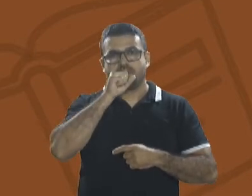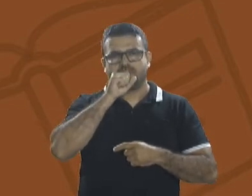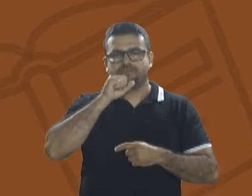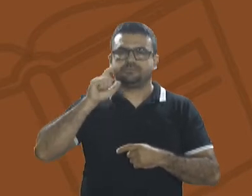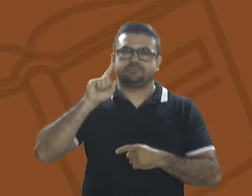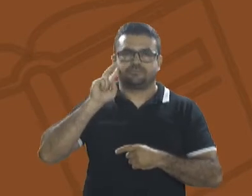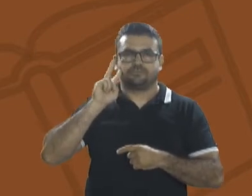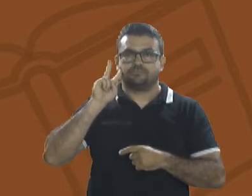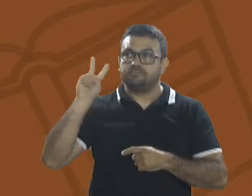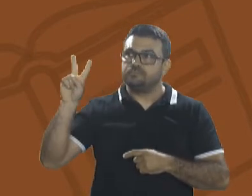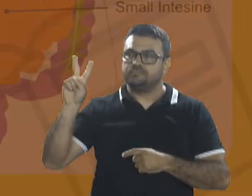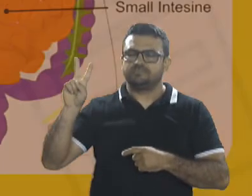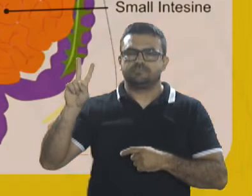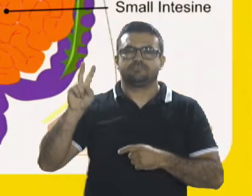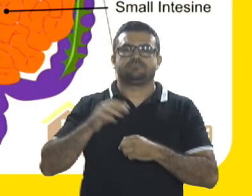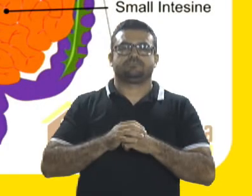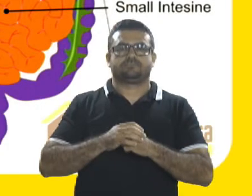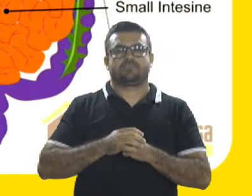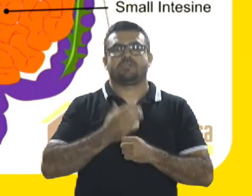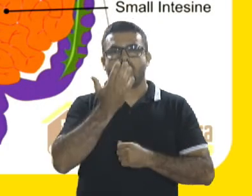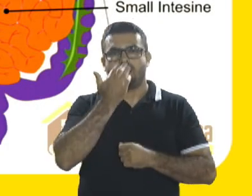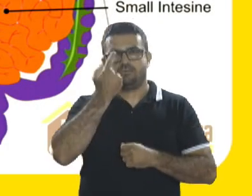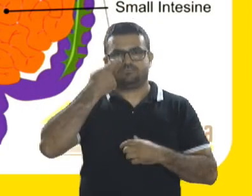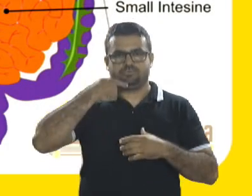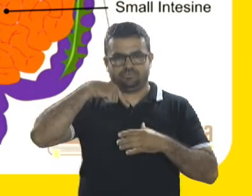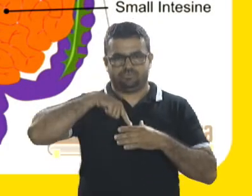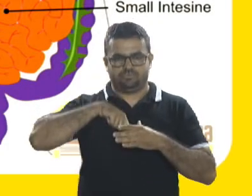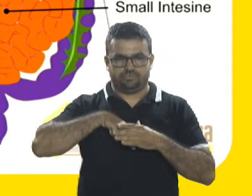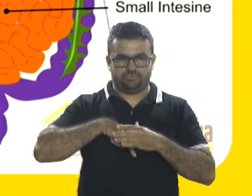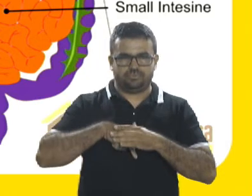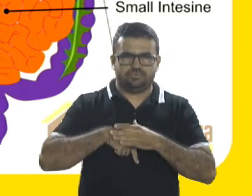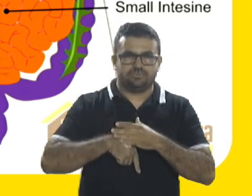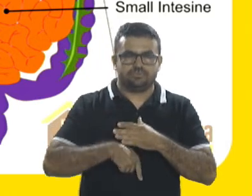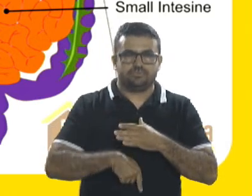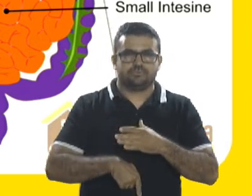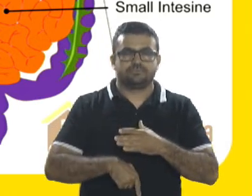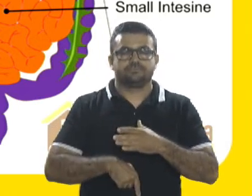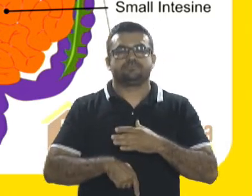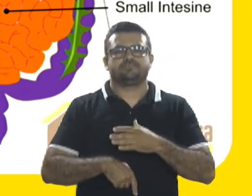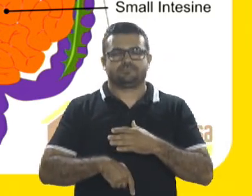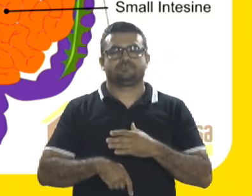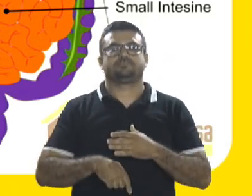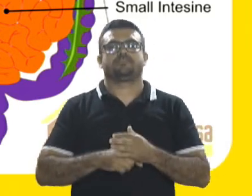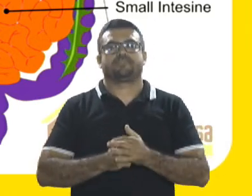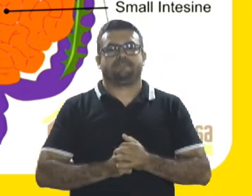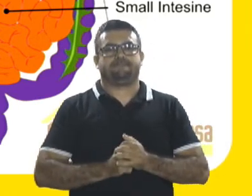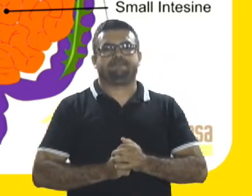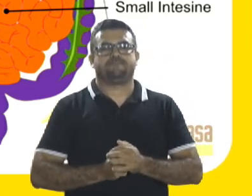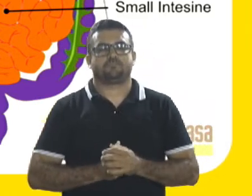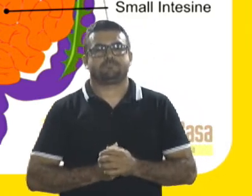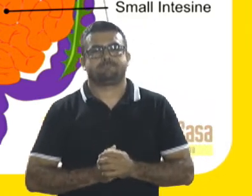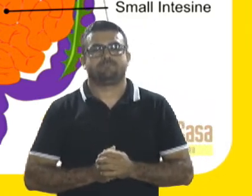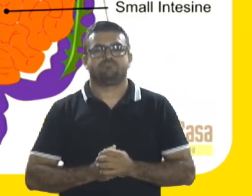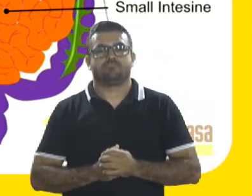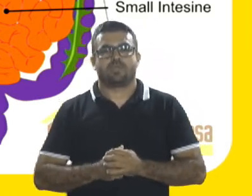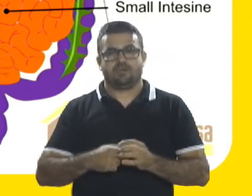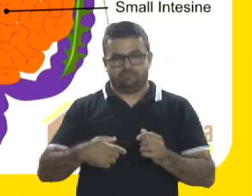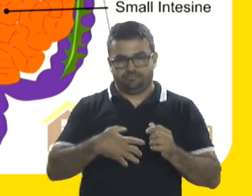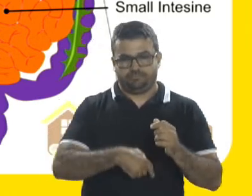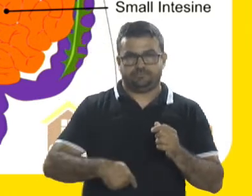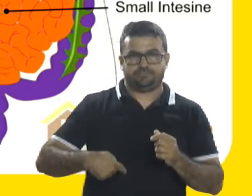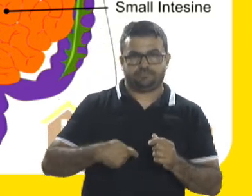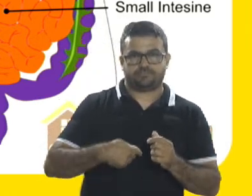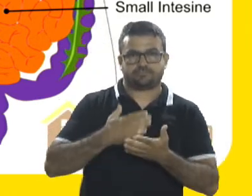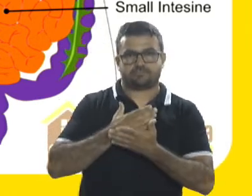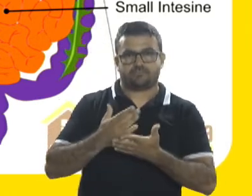o tubo, ó, passa, o alimento ele vai ser engolido, vai passar e vai ser levado até o estômago. No estômago começa